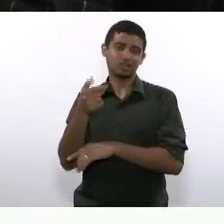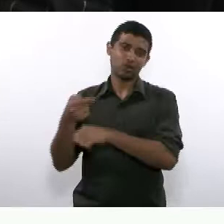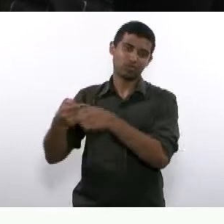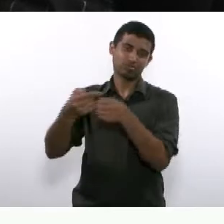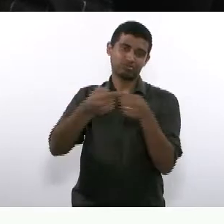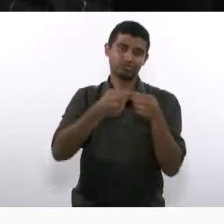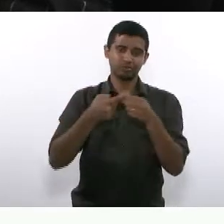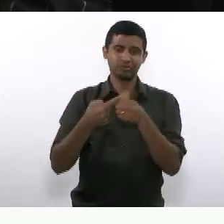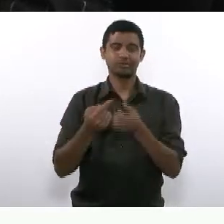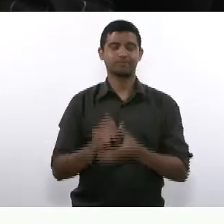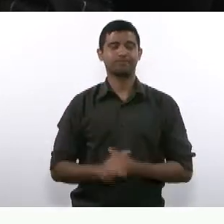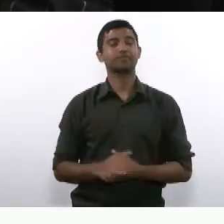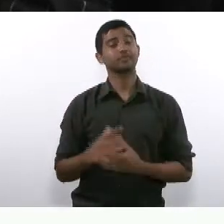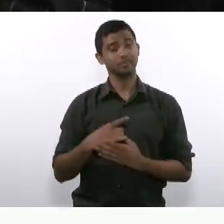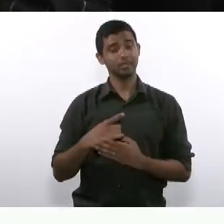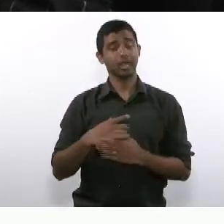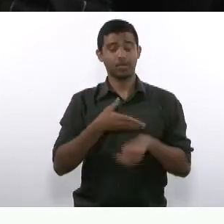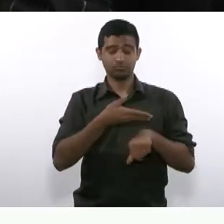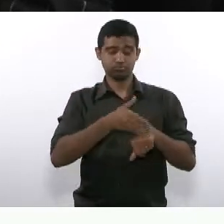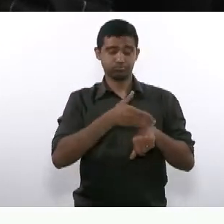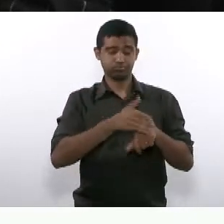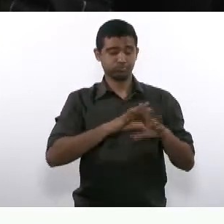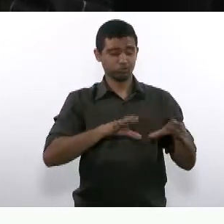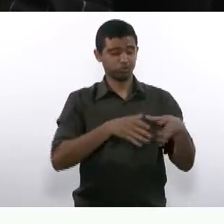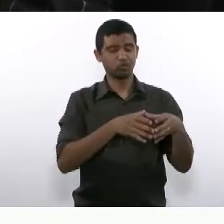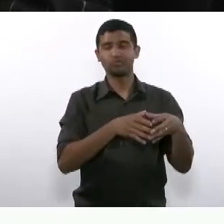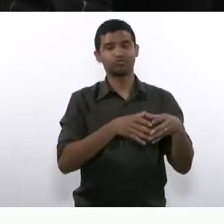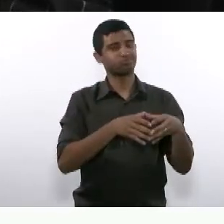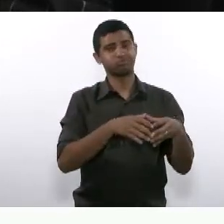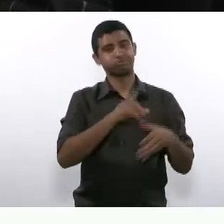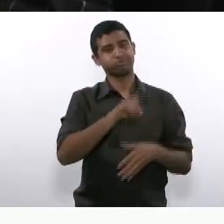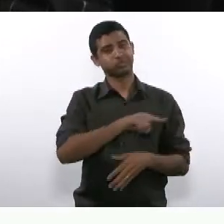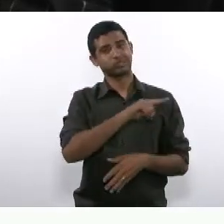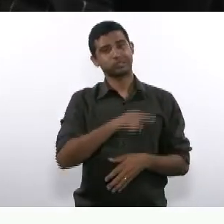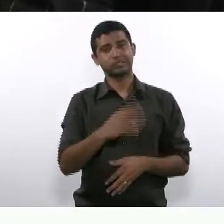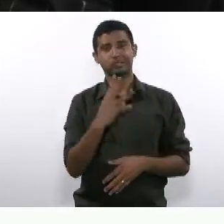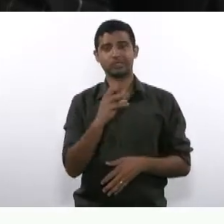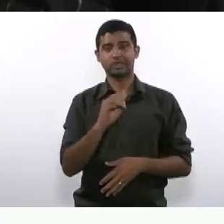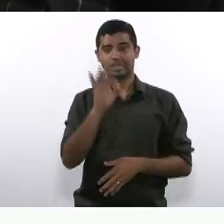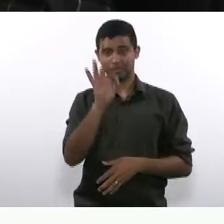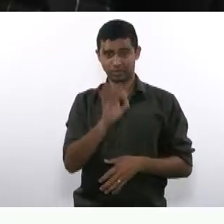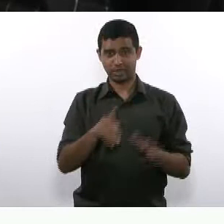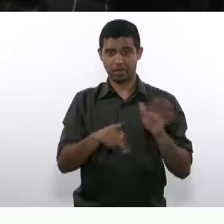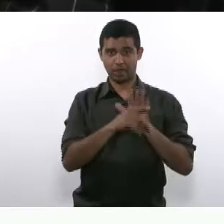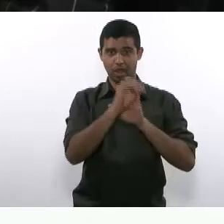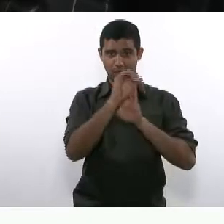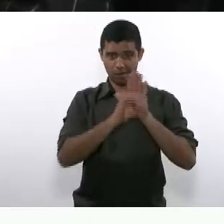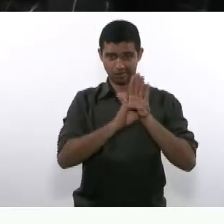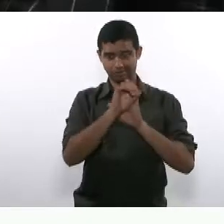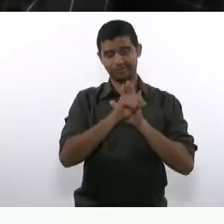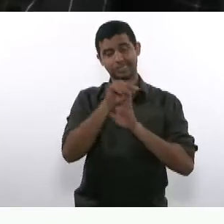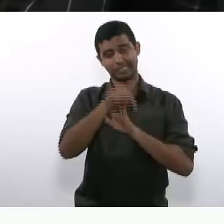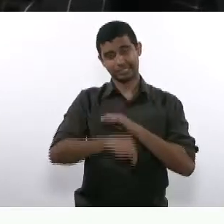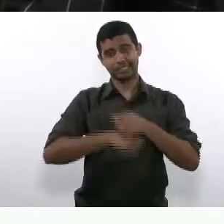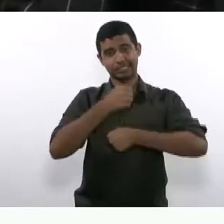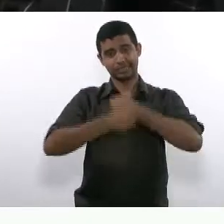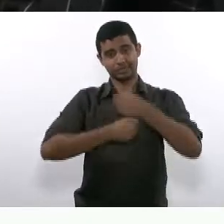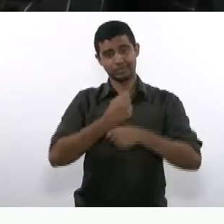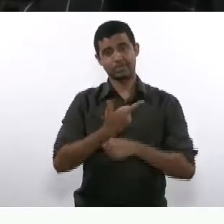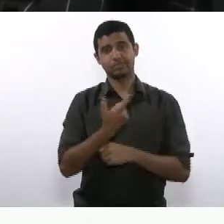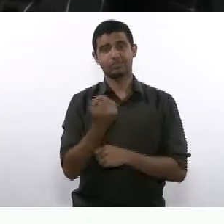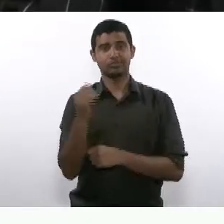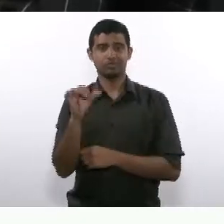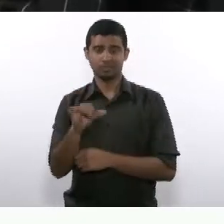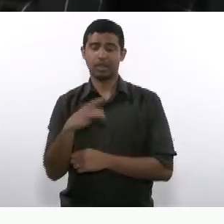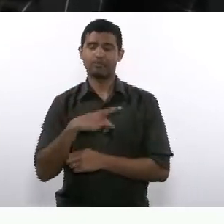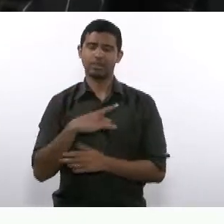Temos estagiários, tivemos que cortar 30% do nosso orçamento em 2019. Apesar de toda a